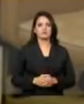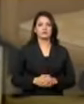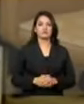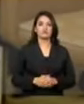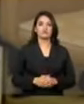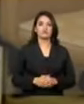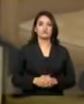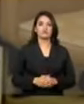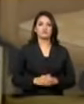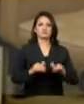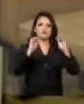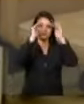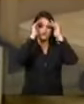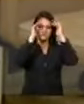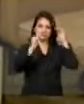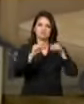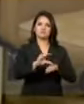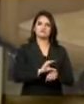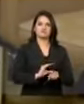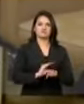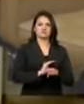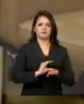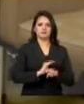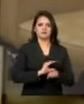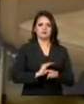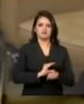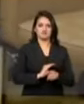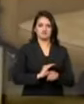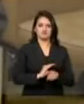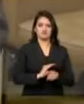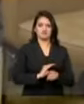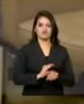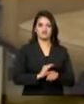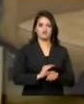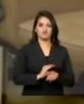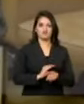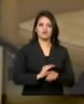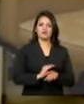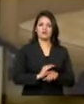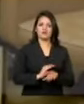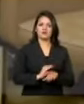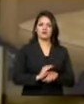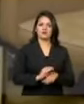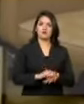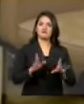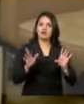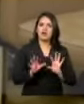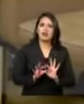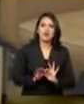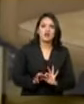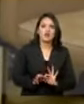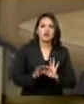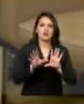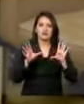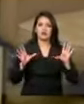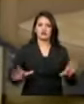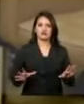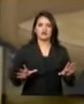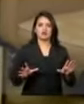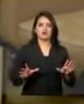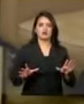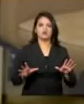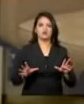República, é no sentido de reafirmação da independência e da liberdade do Poder